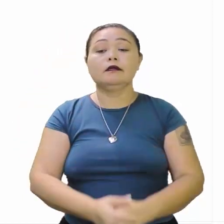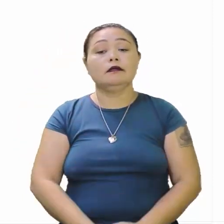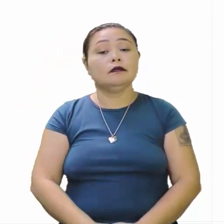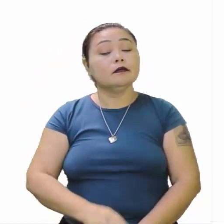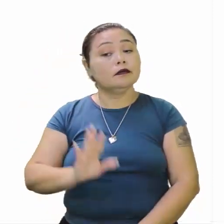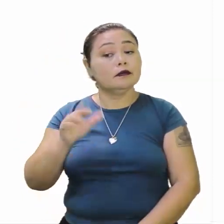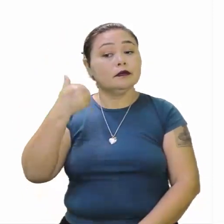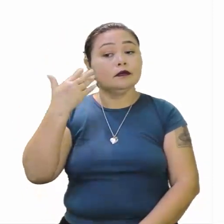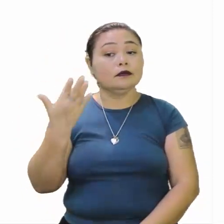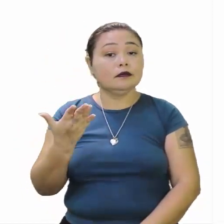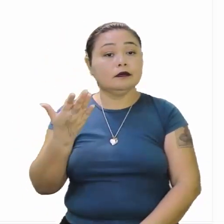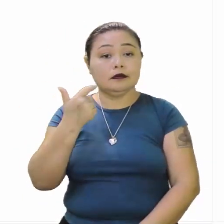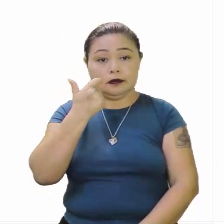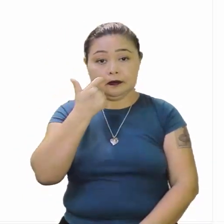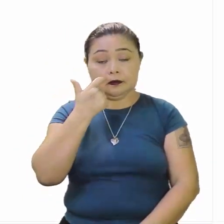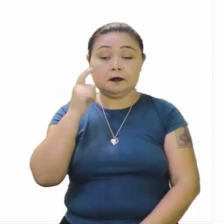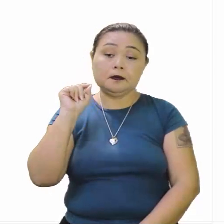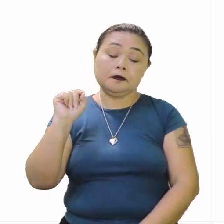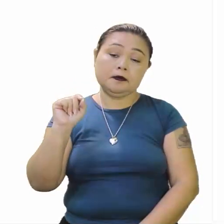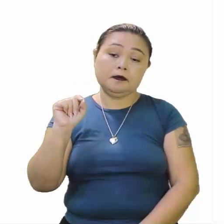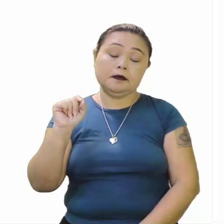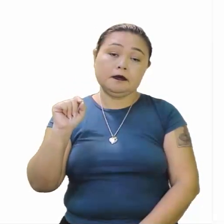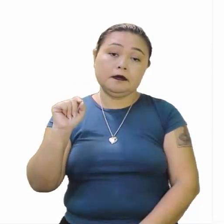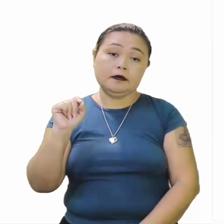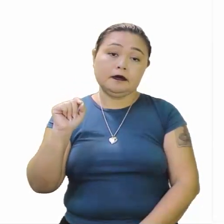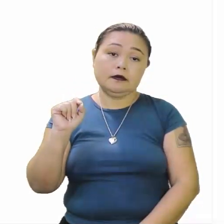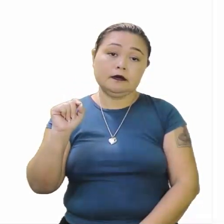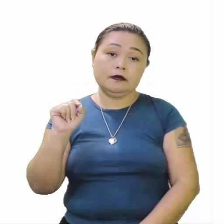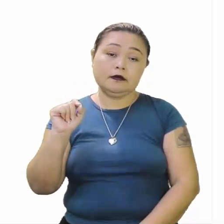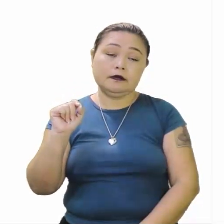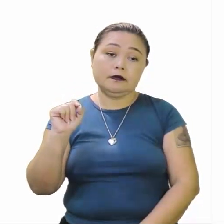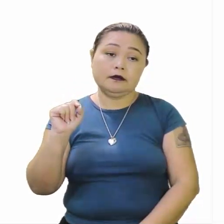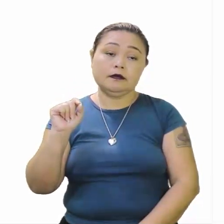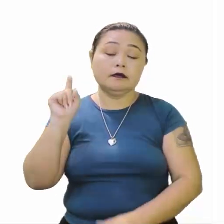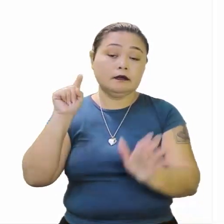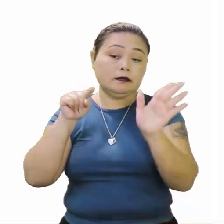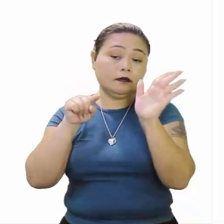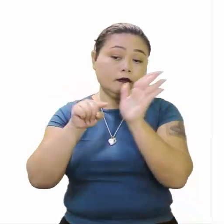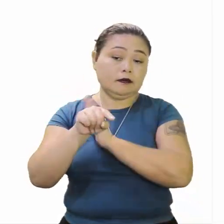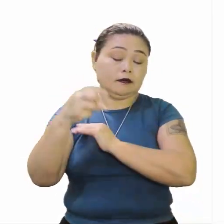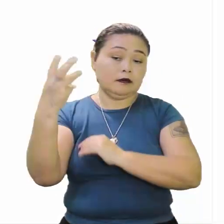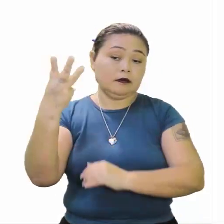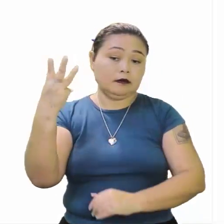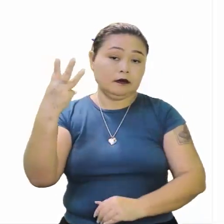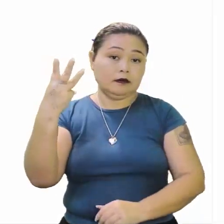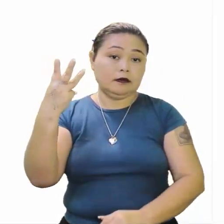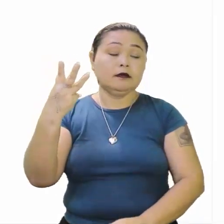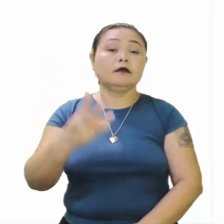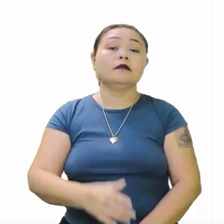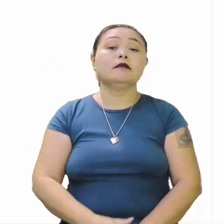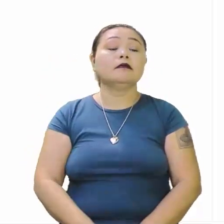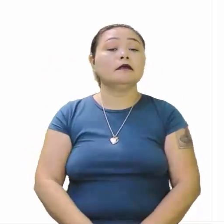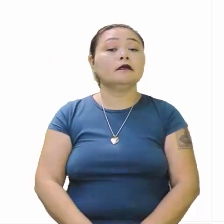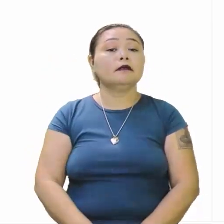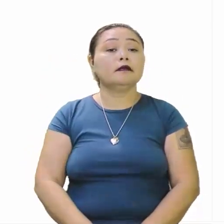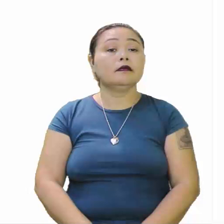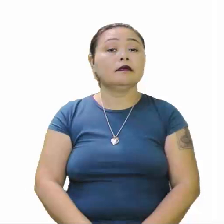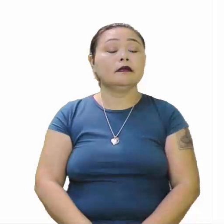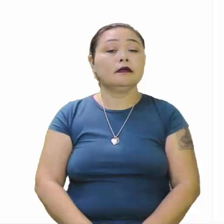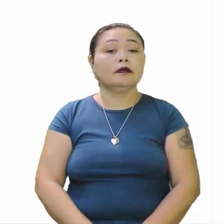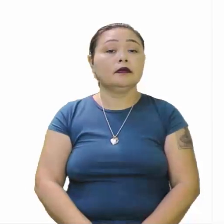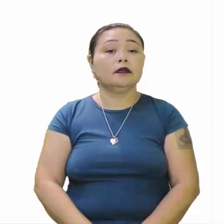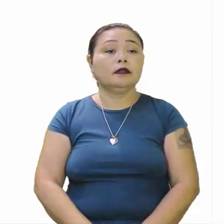aí, o que diz a terceira questão? A terceira questão